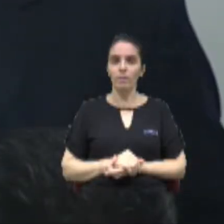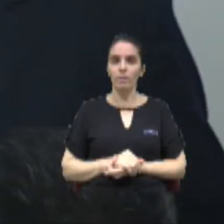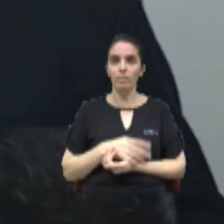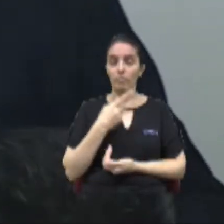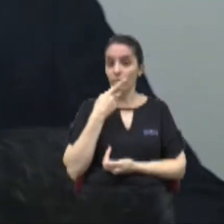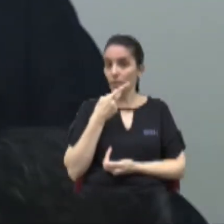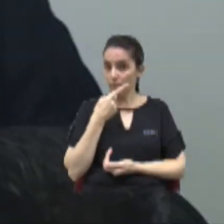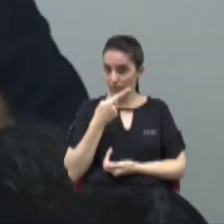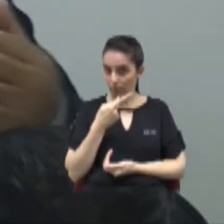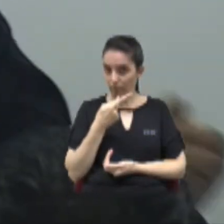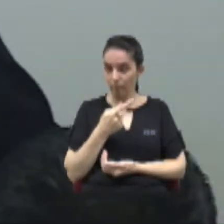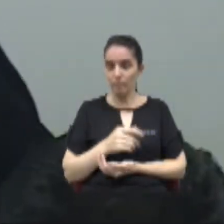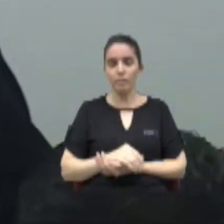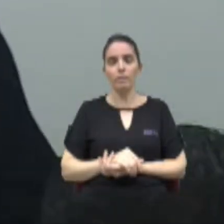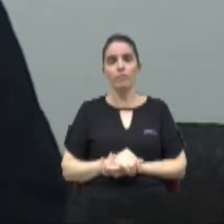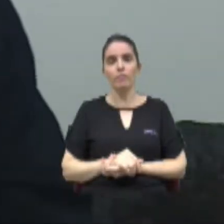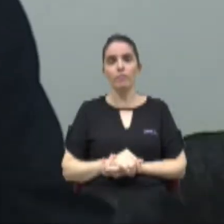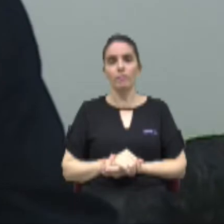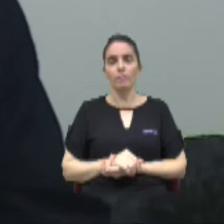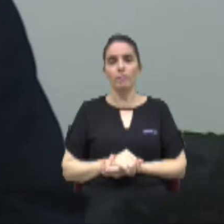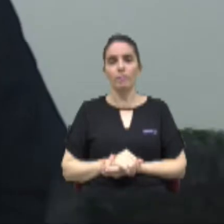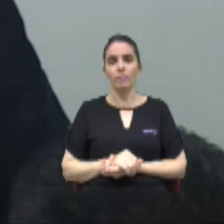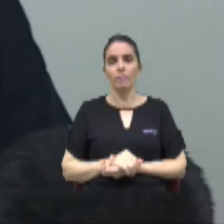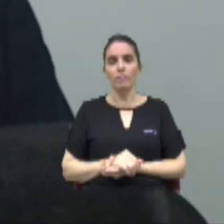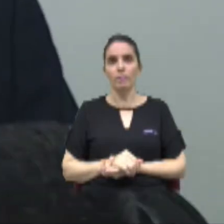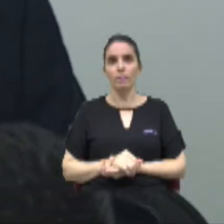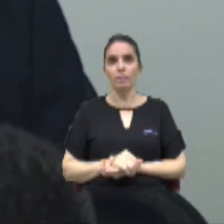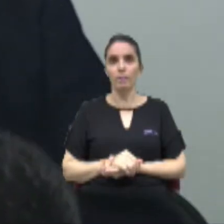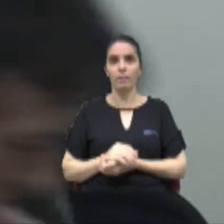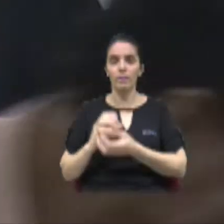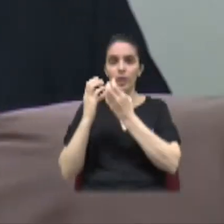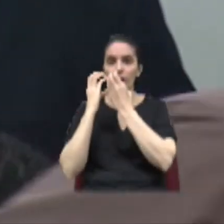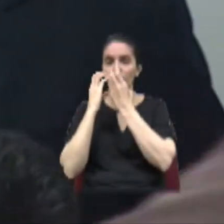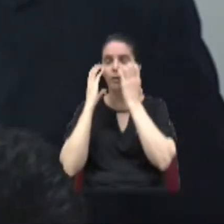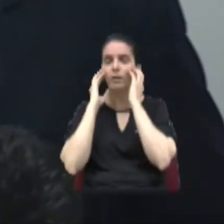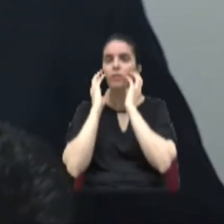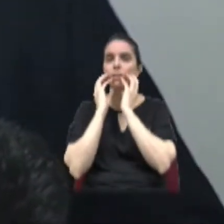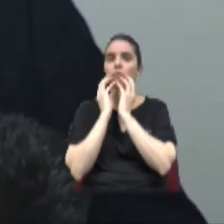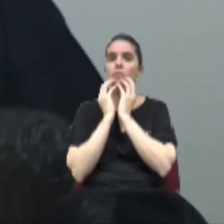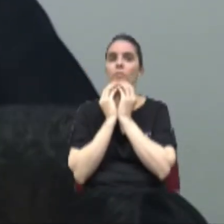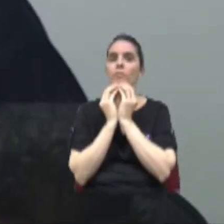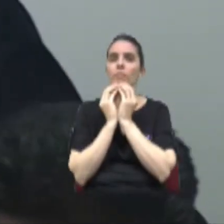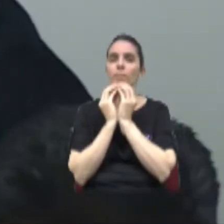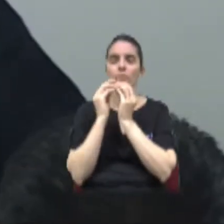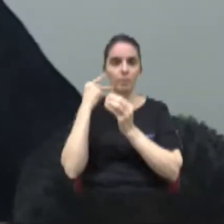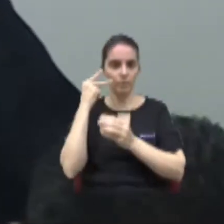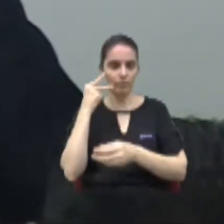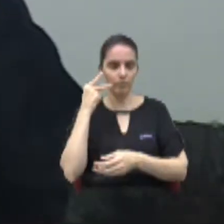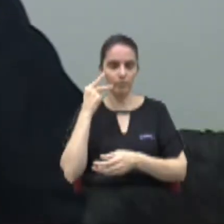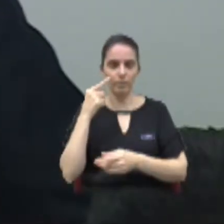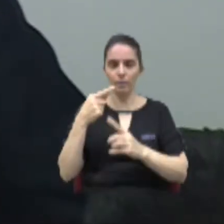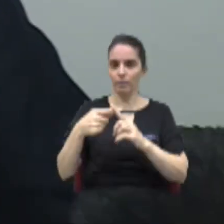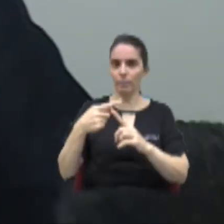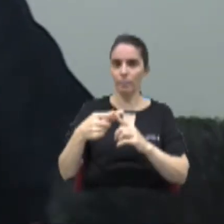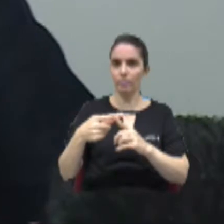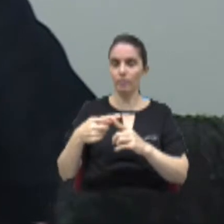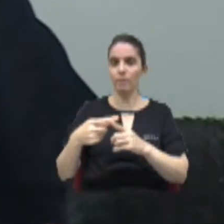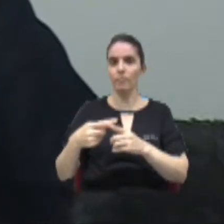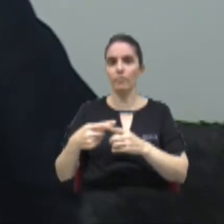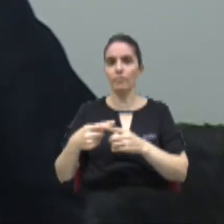negócios, onde um país, uma cidade tem que gastar. Não falei em nenhum momento para o senhor que o prefeito cometeu algo,